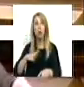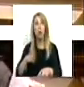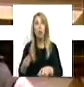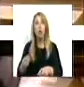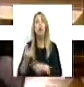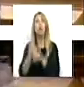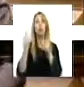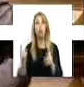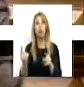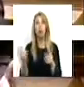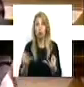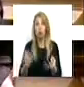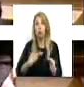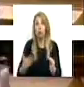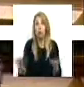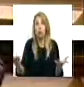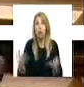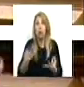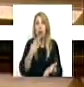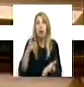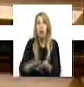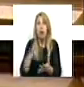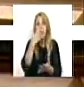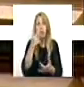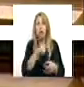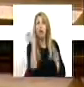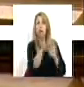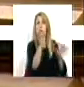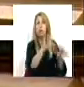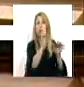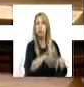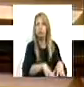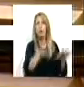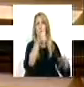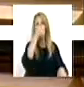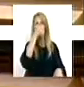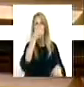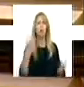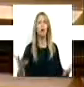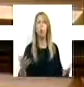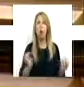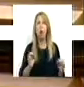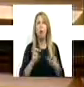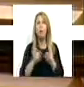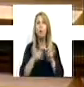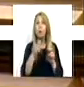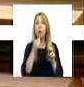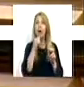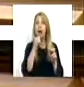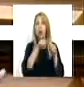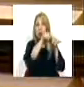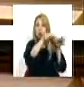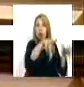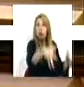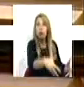àquela quantidade de resíduos e àquele tipo de resíduos, se não haveria ali um problema de contaminação de e de contaminação de solos e,